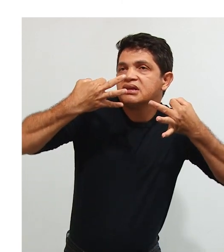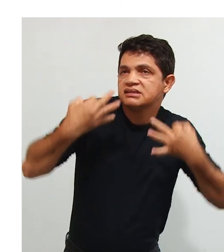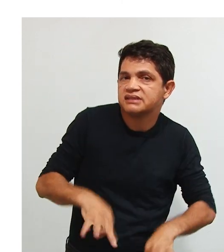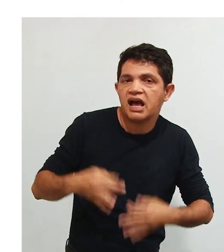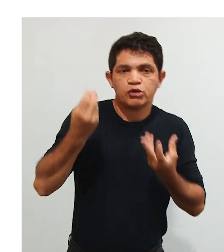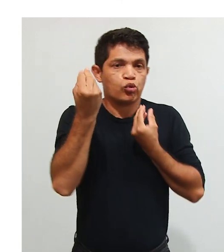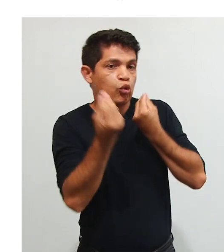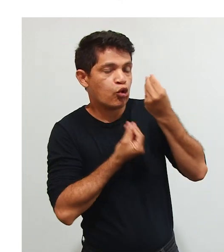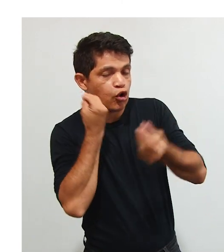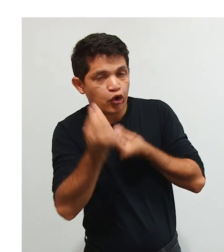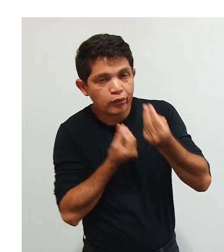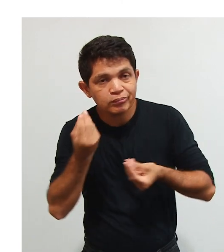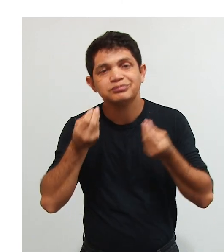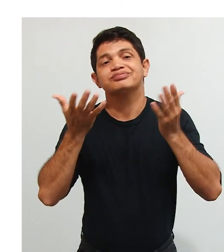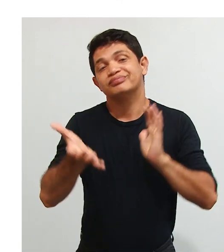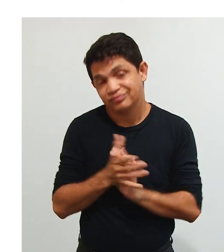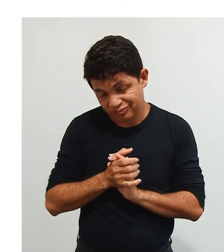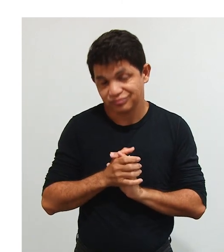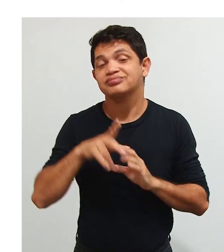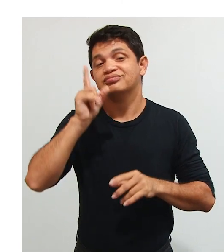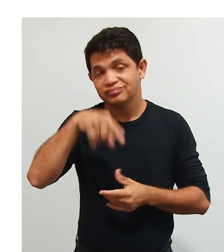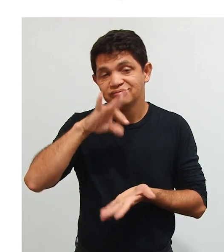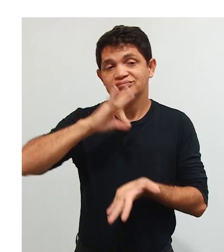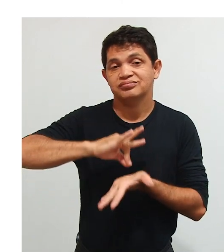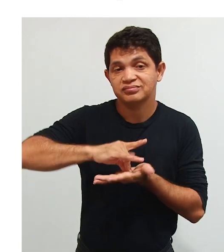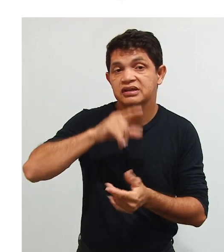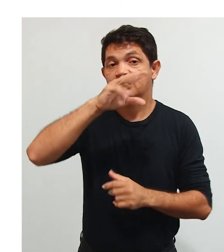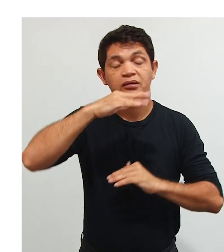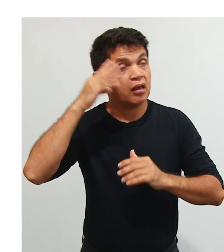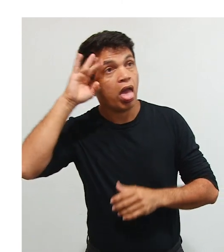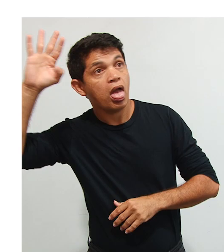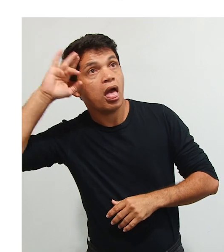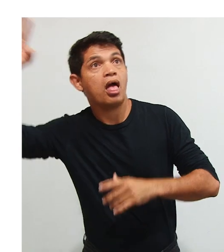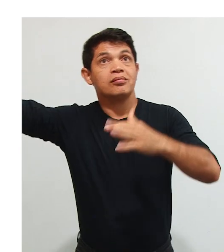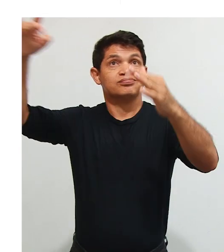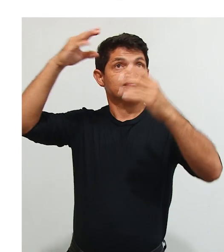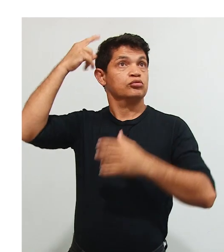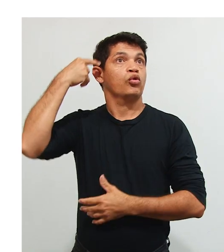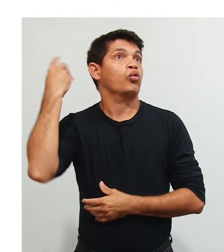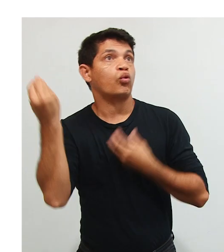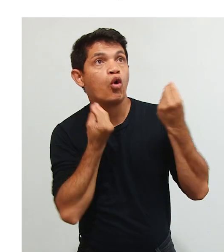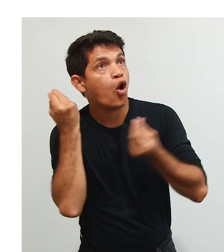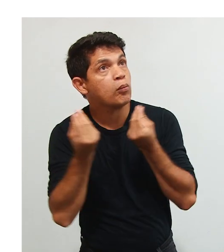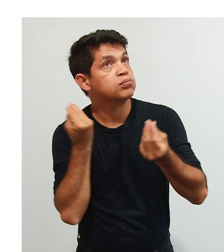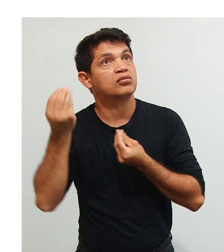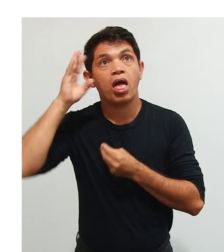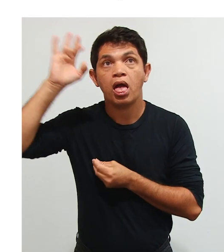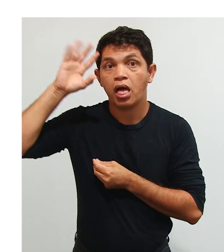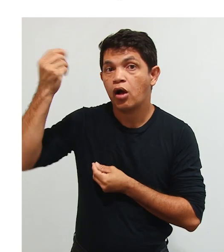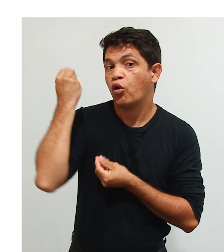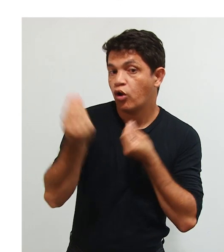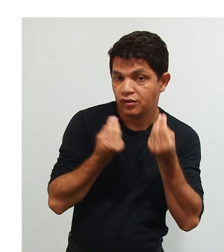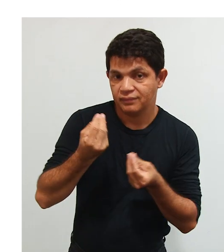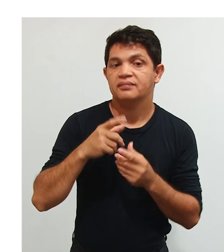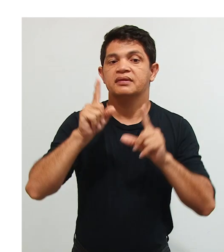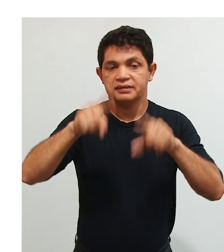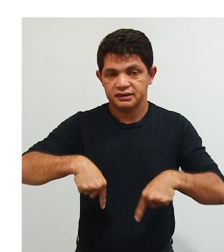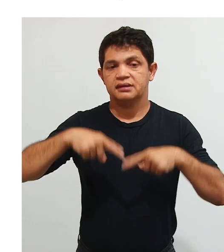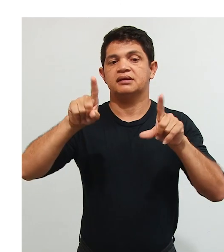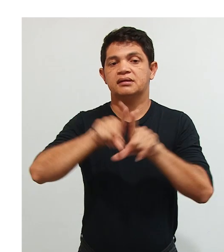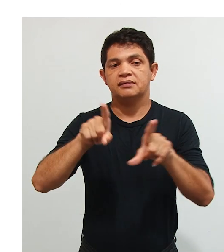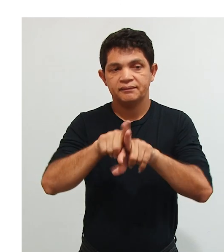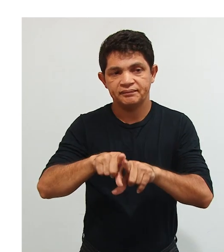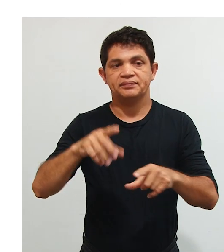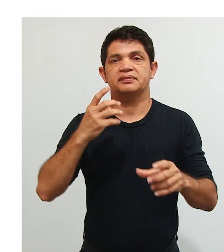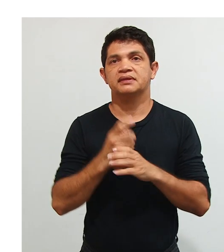que nós não questionamos, simplesmente vem o pensamento e a gente não questiona ele. E aí, eu